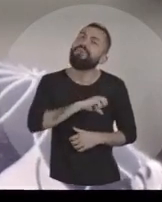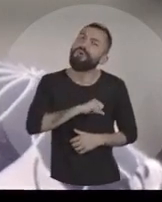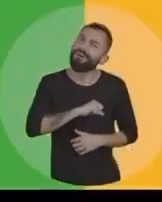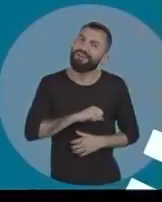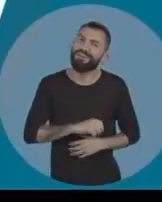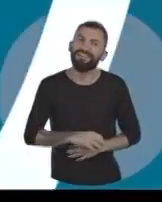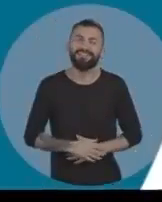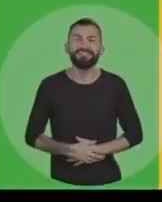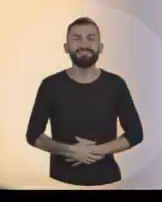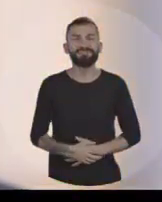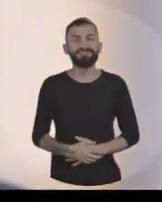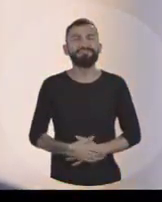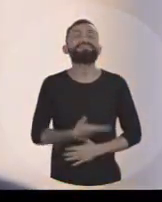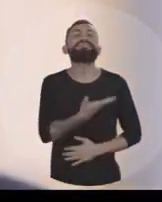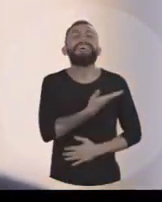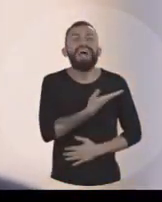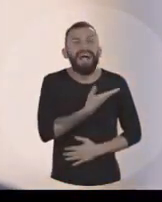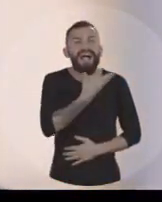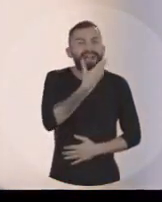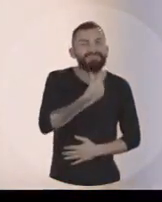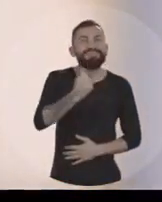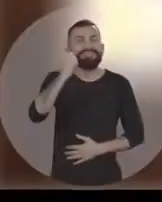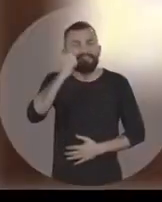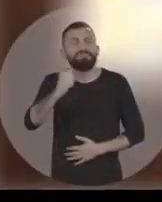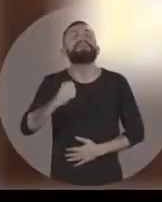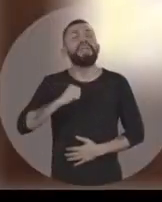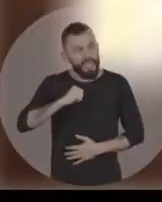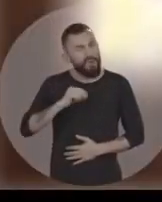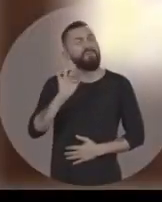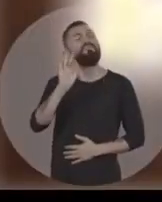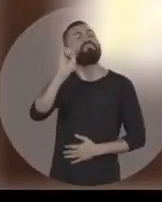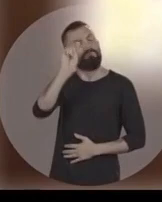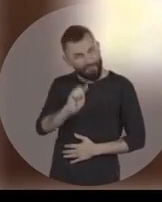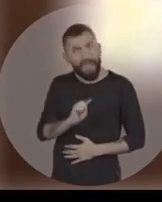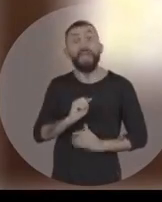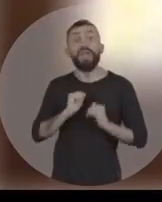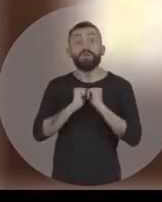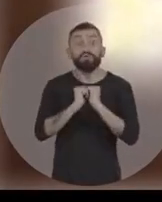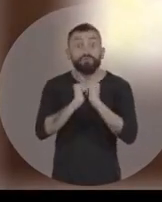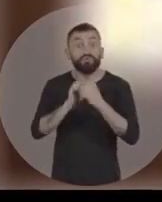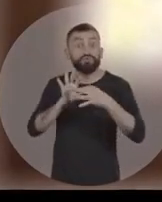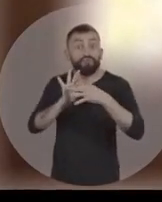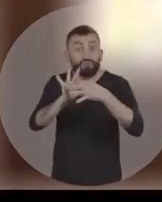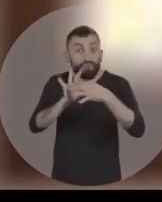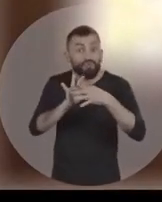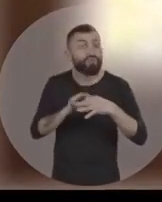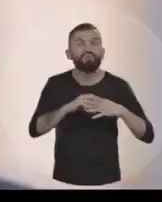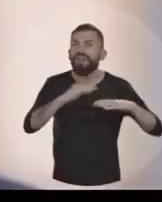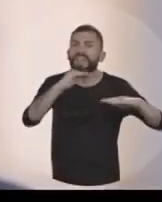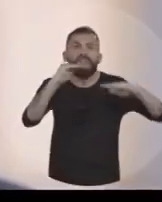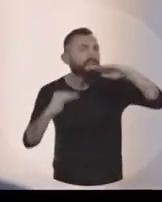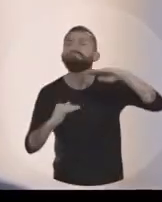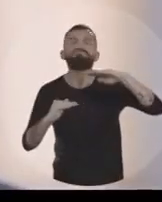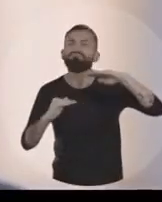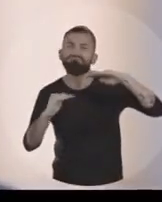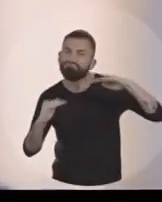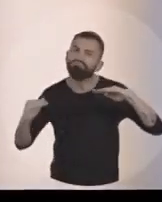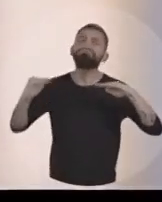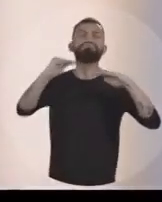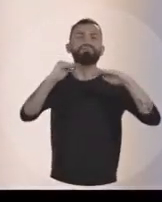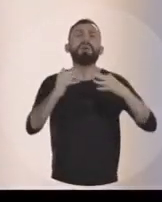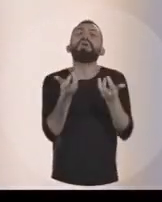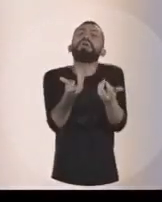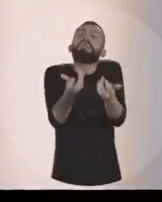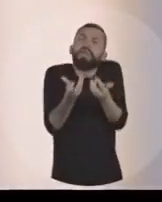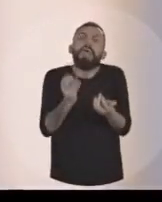amor. Minhas amigas e meus amigos, eu tenho fé que juntos venceremos as injustiças. Queremos um Brasil de